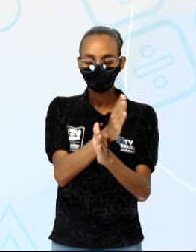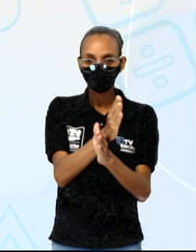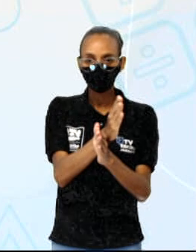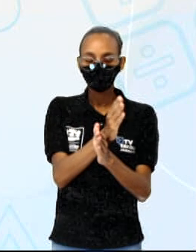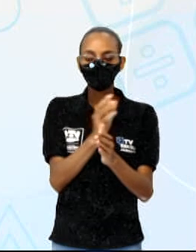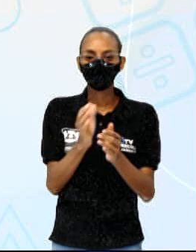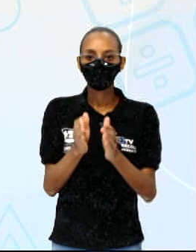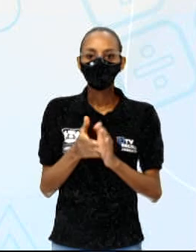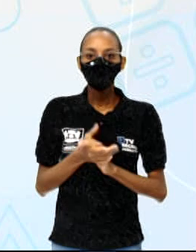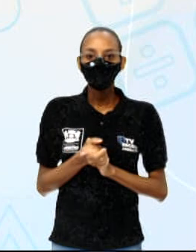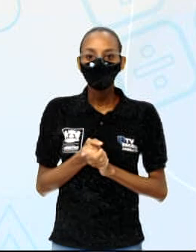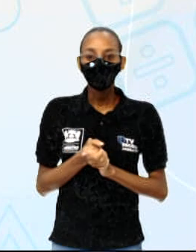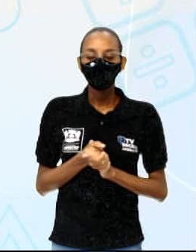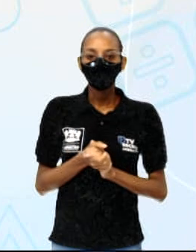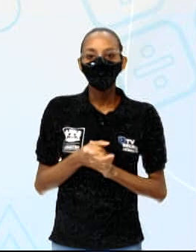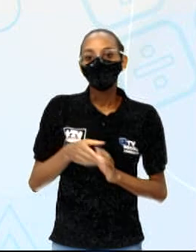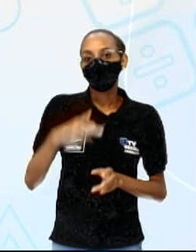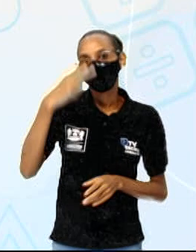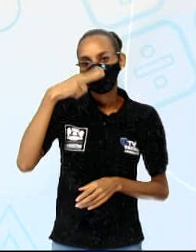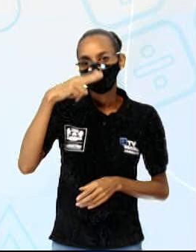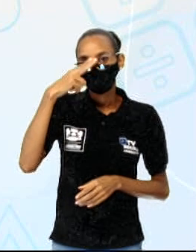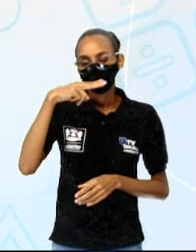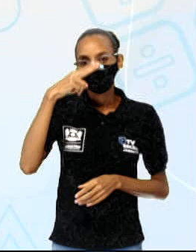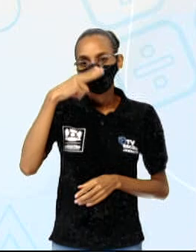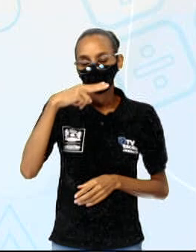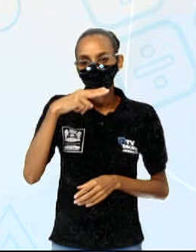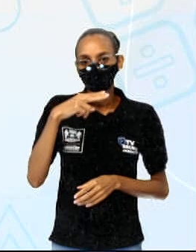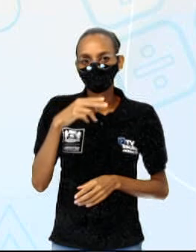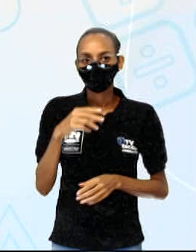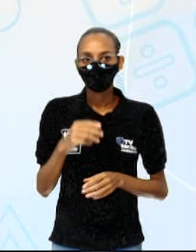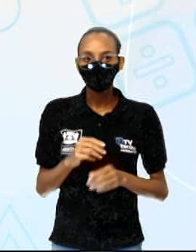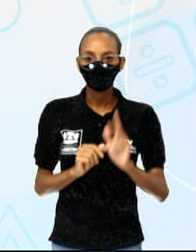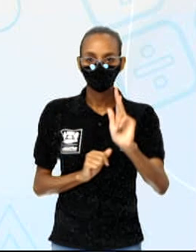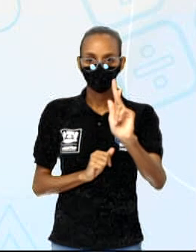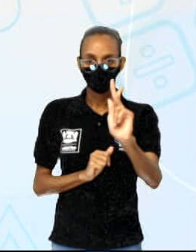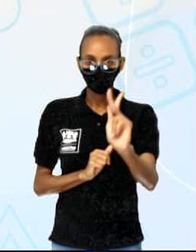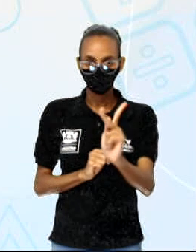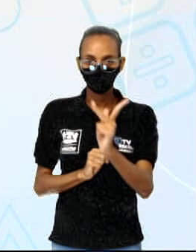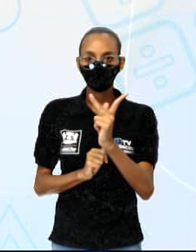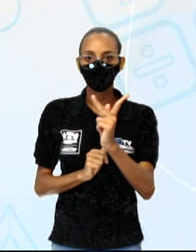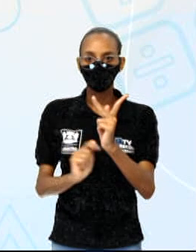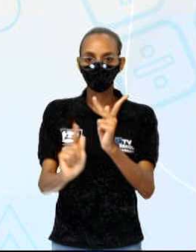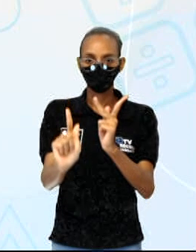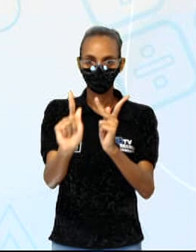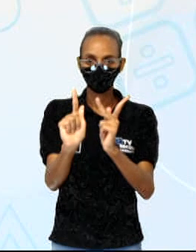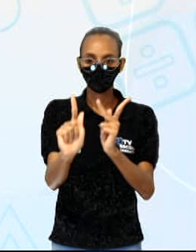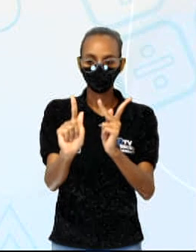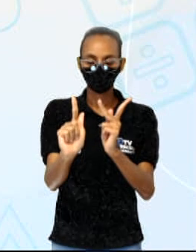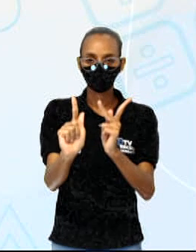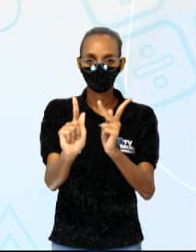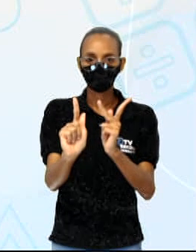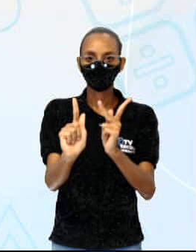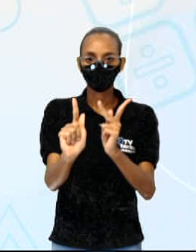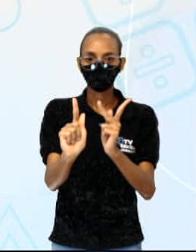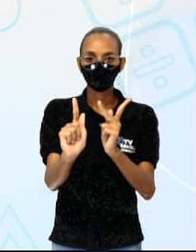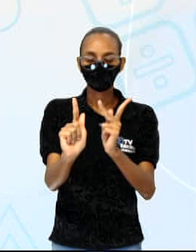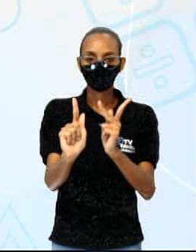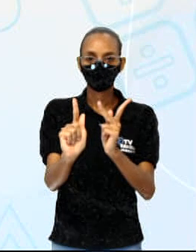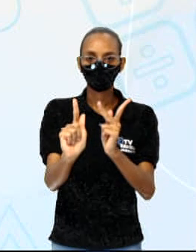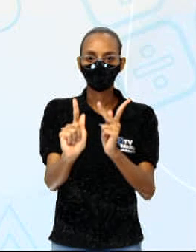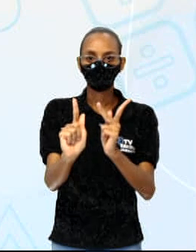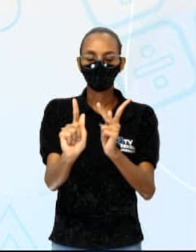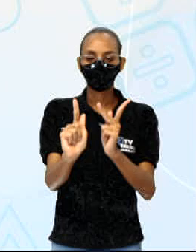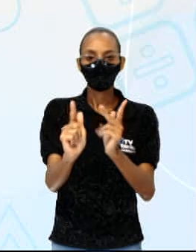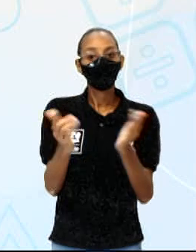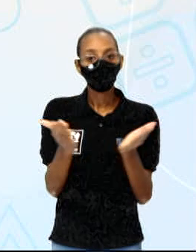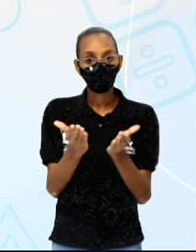se eu for aqui para baixo, H e G, colaterais externos. Agora,